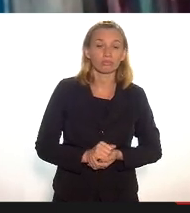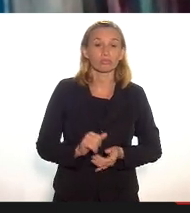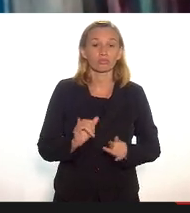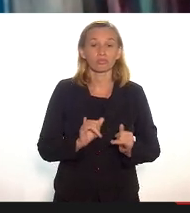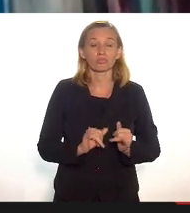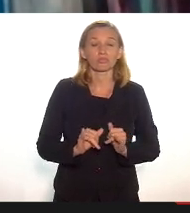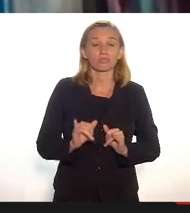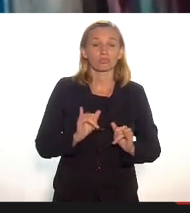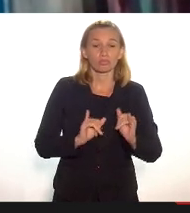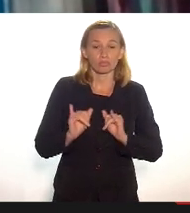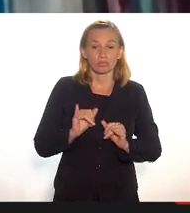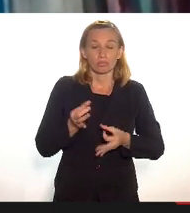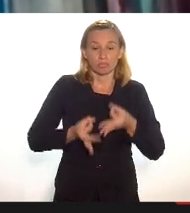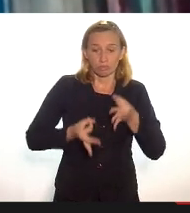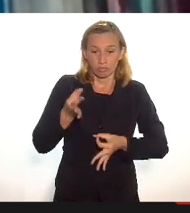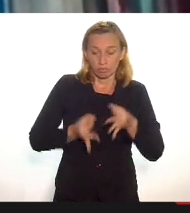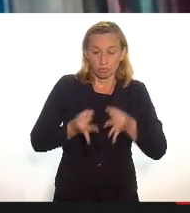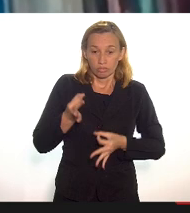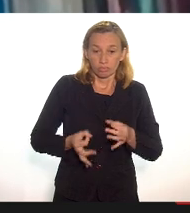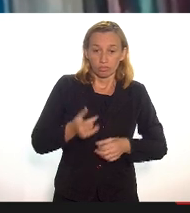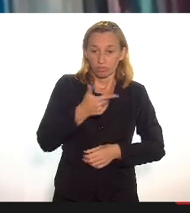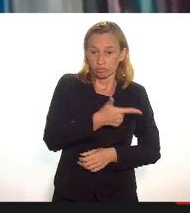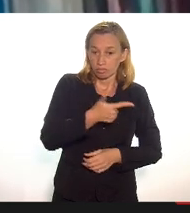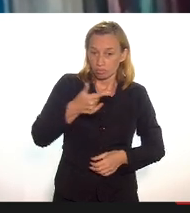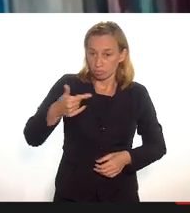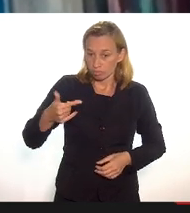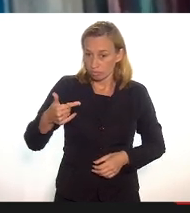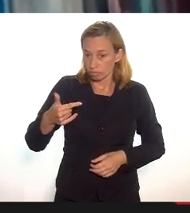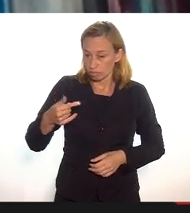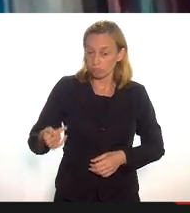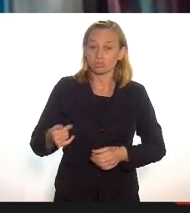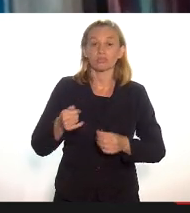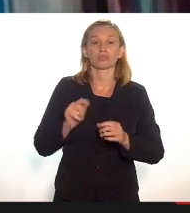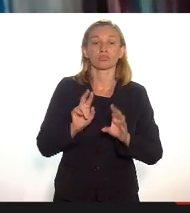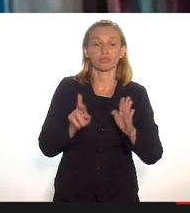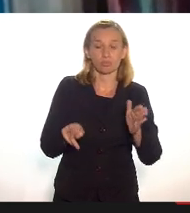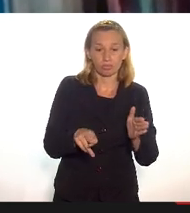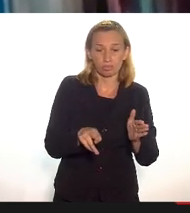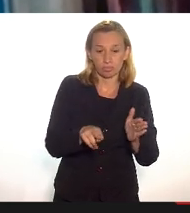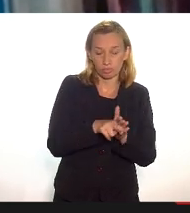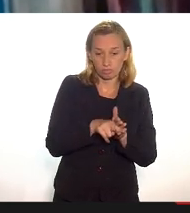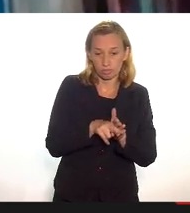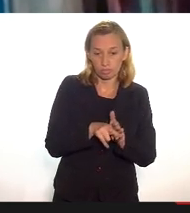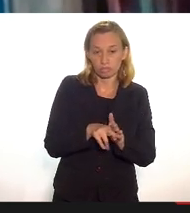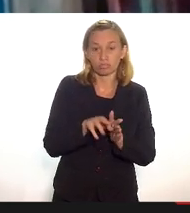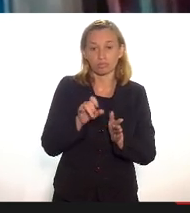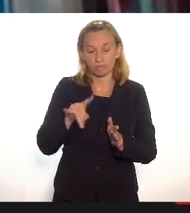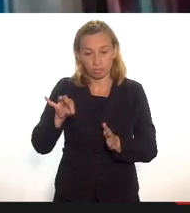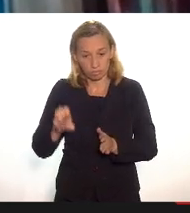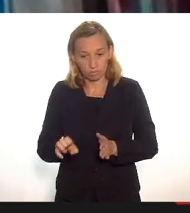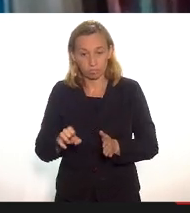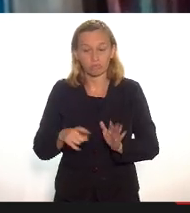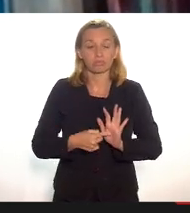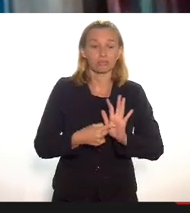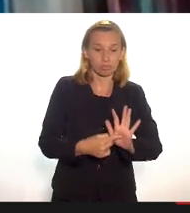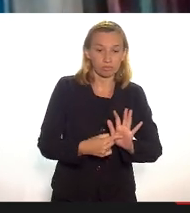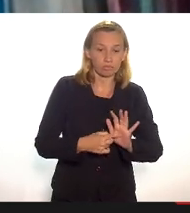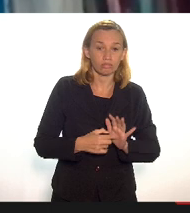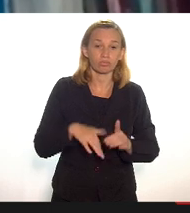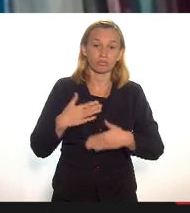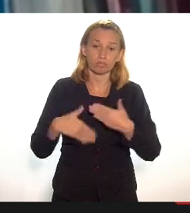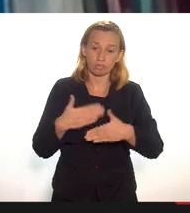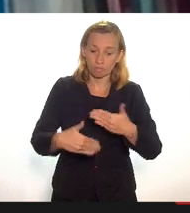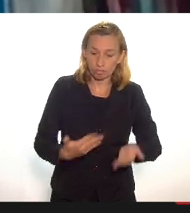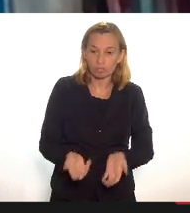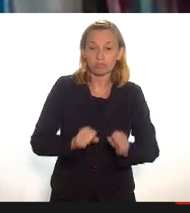judiciais, resoluções, foram 17 resoluções que o CREMERJ colocou, definiu ao longo